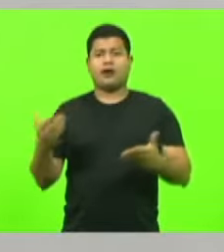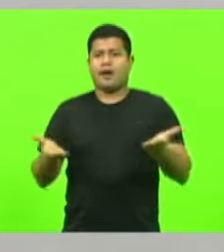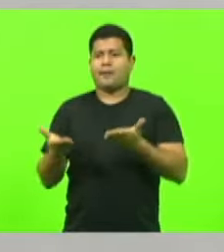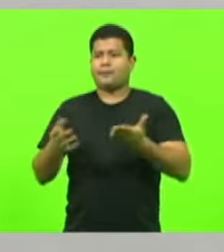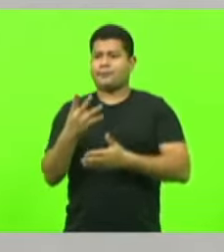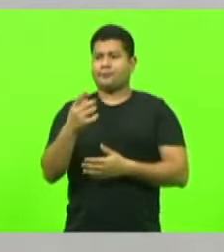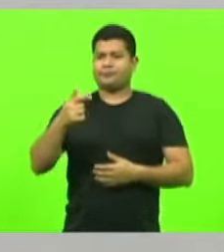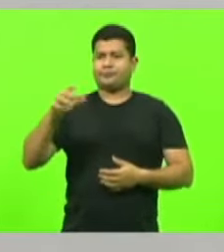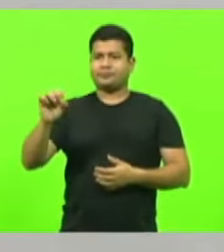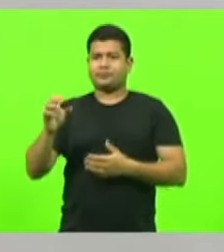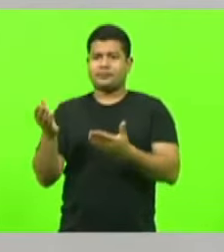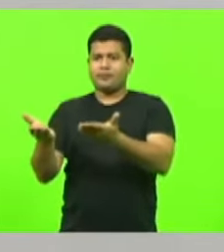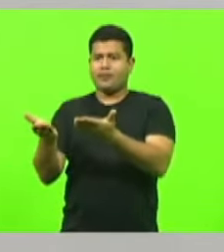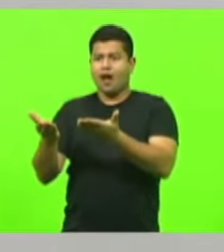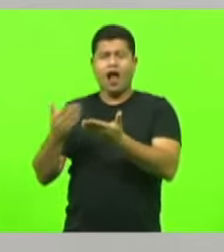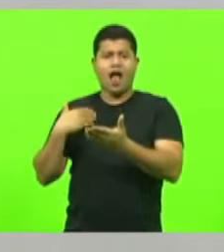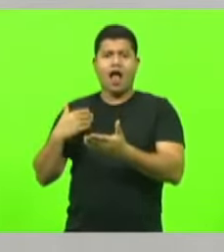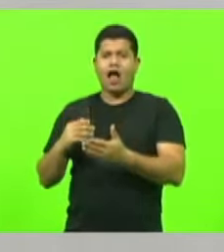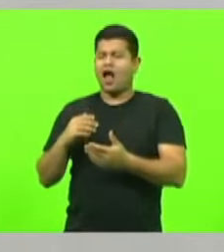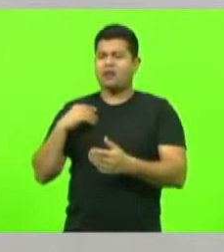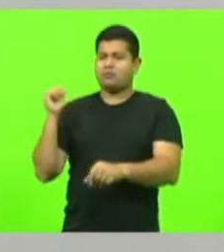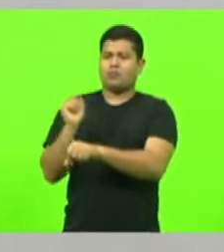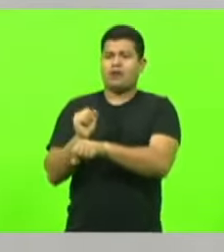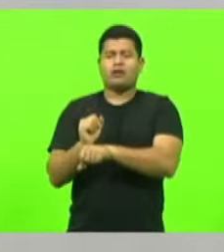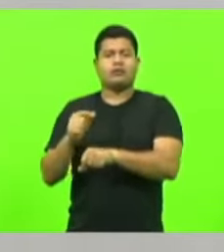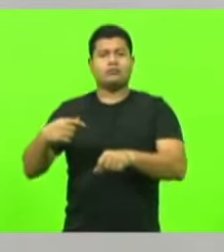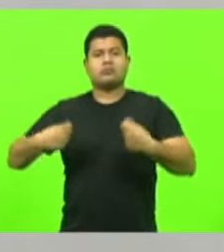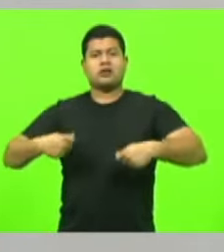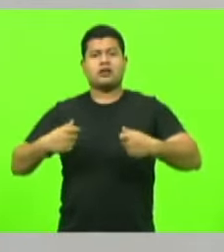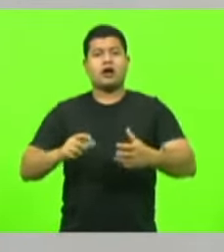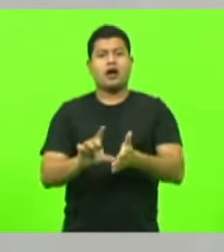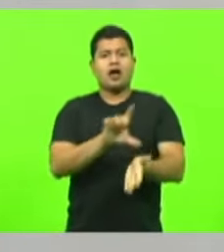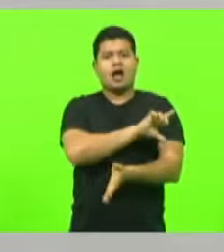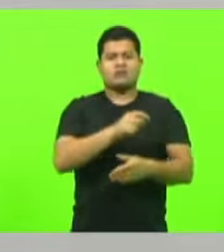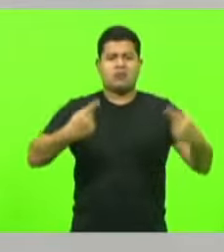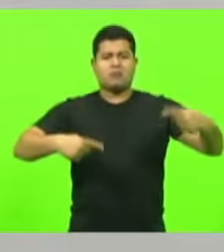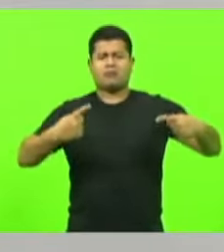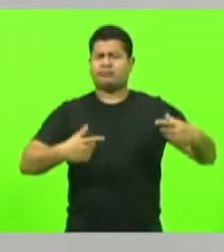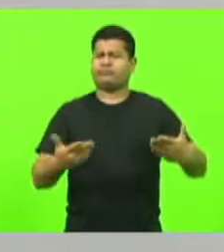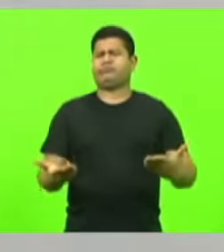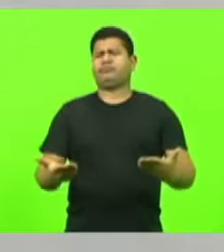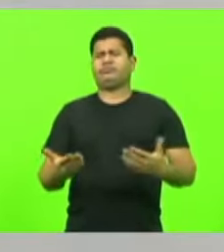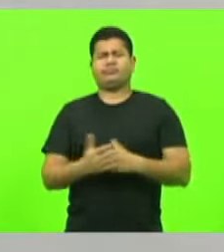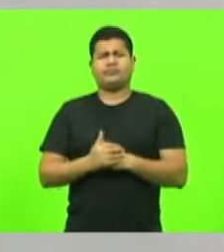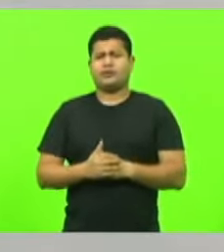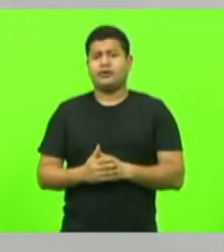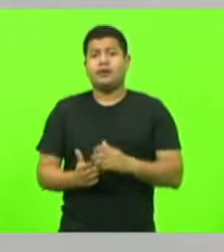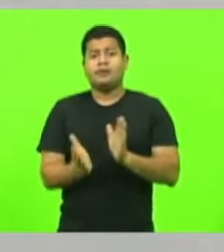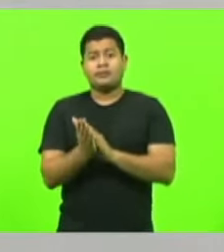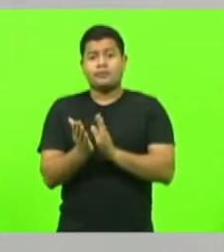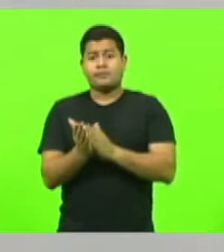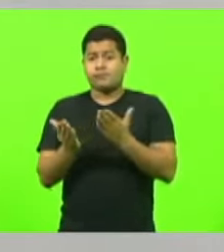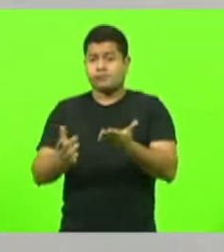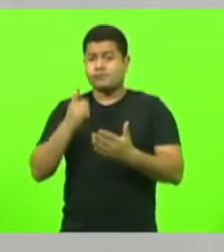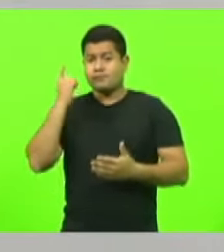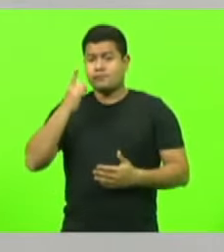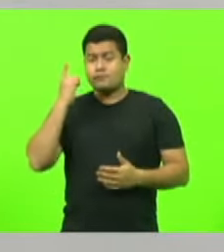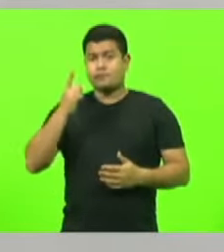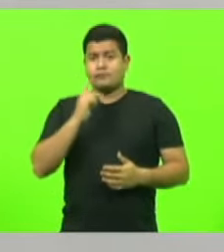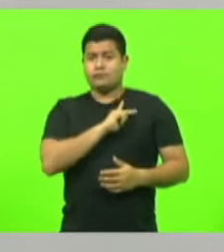essa discussão. Pelo amor de Deus, não façam isso. Parabéns ao deputado Mauro de Nadal, que saiu daqui